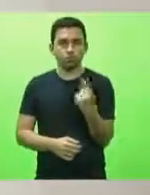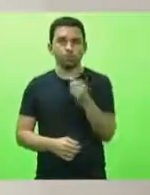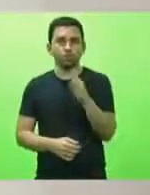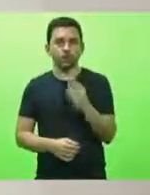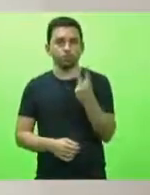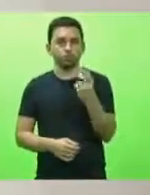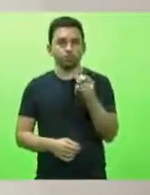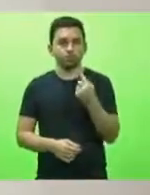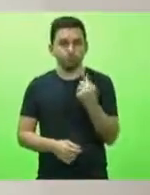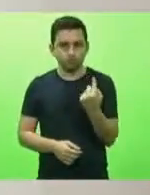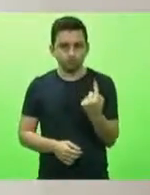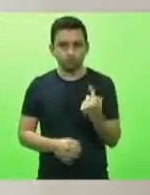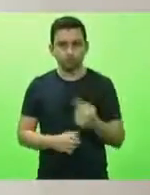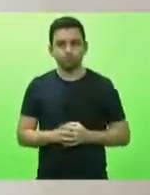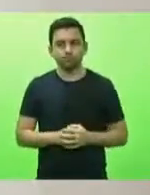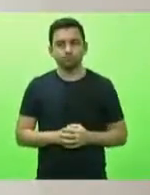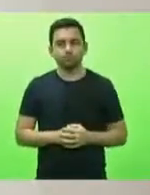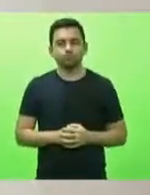a 061/2021.